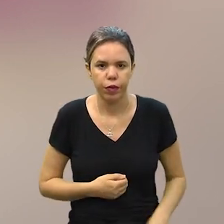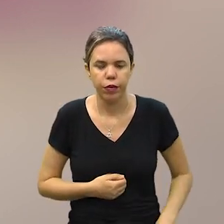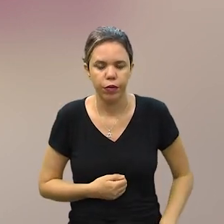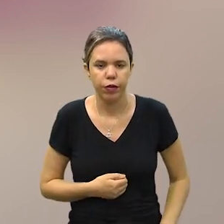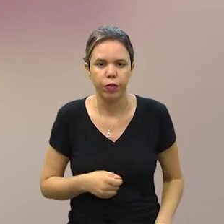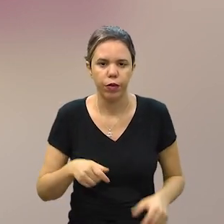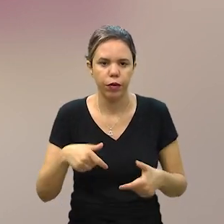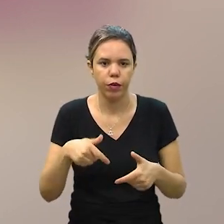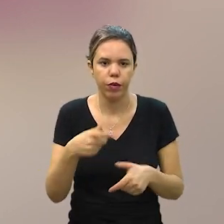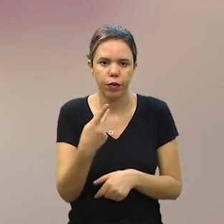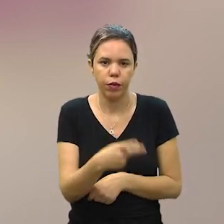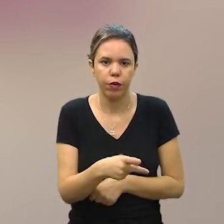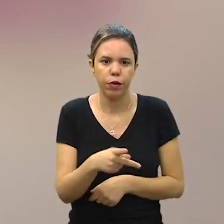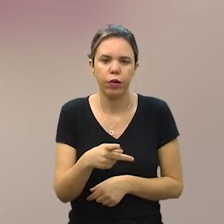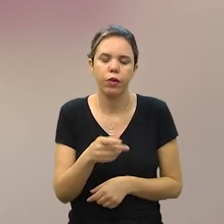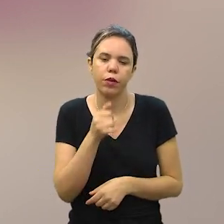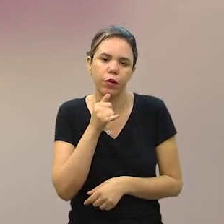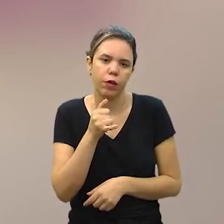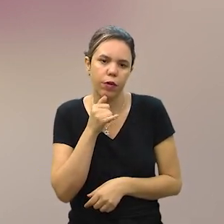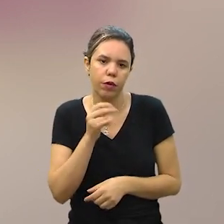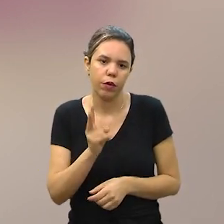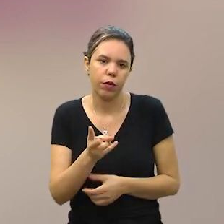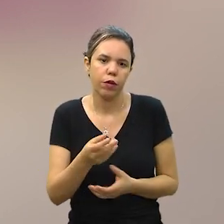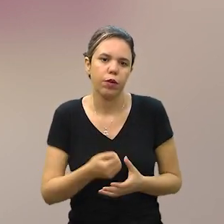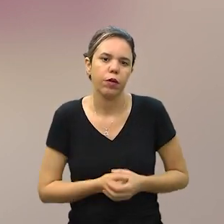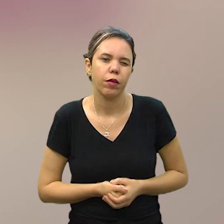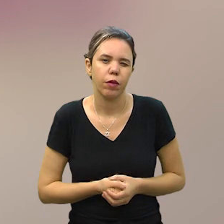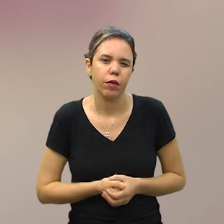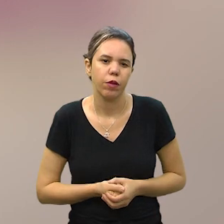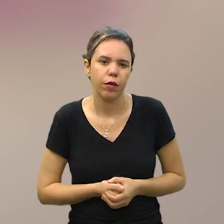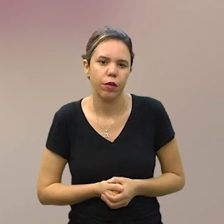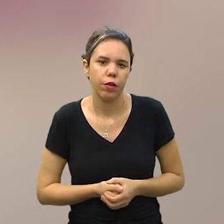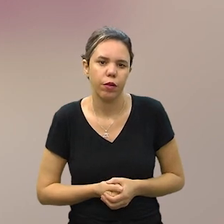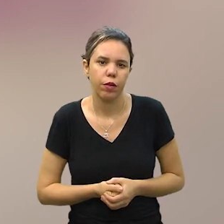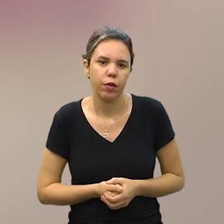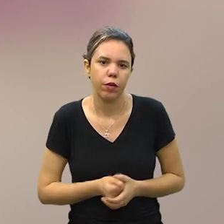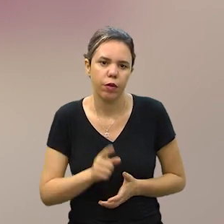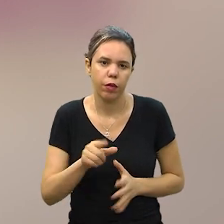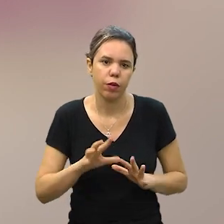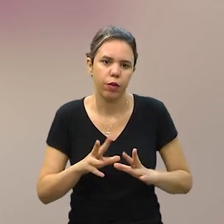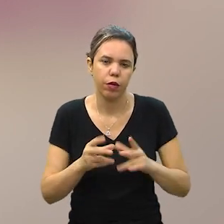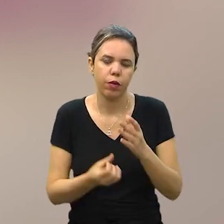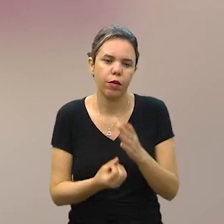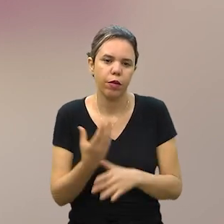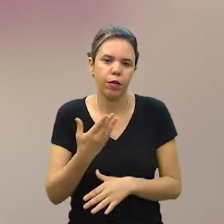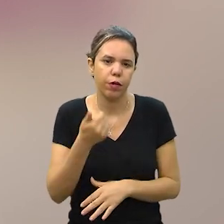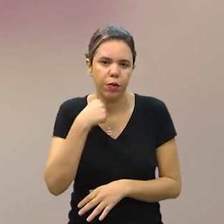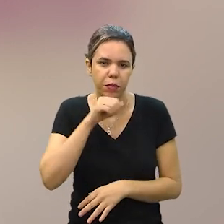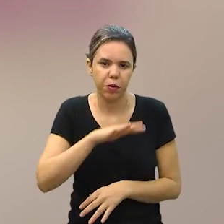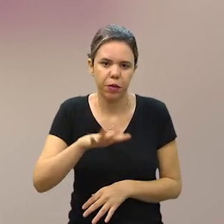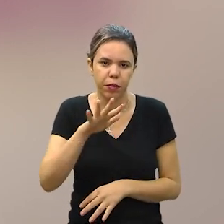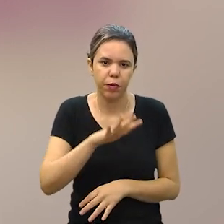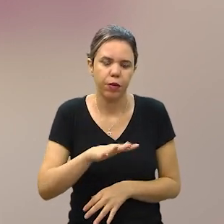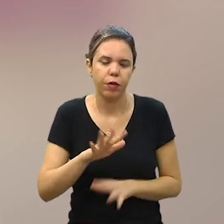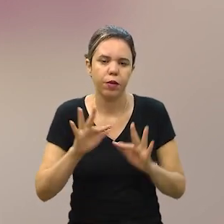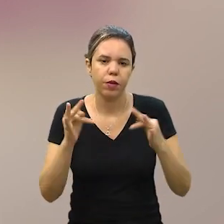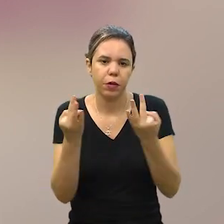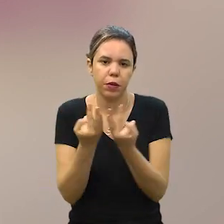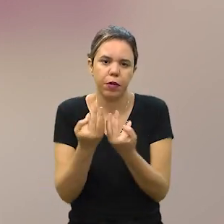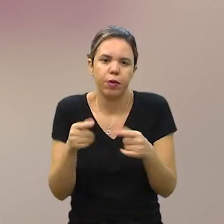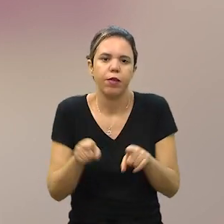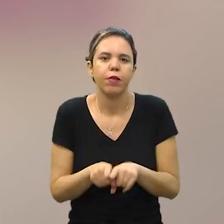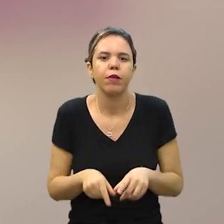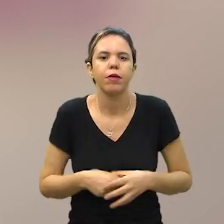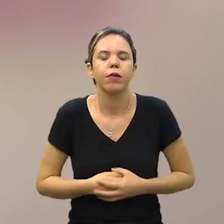né? E o trabalho dela tem que render, tem que continuar, né? Então, isso tudo gera para a mãe, para os